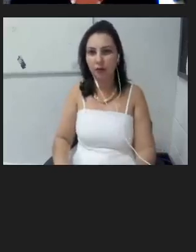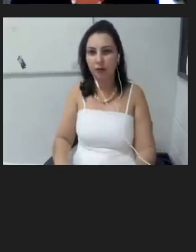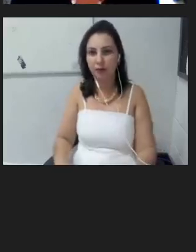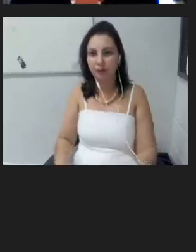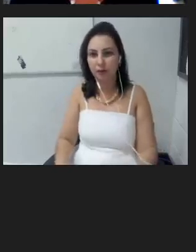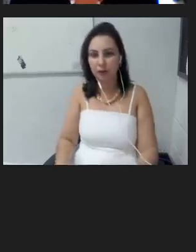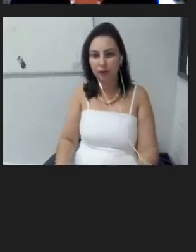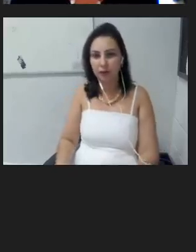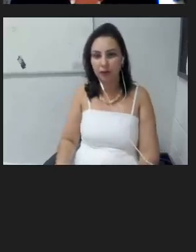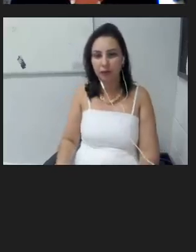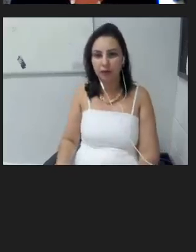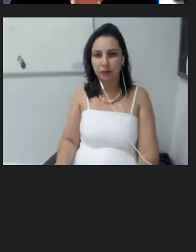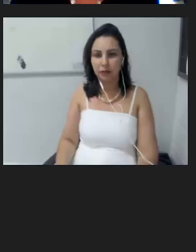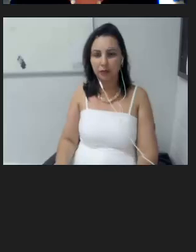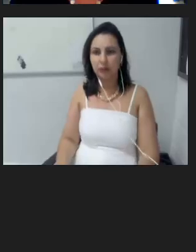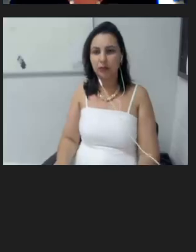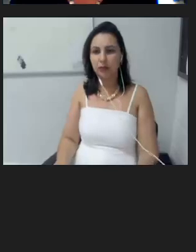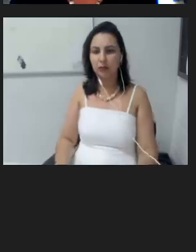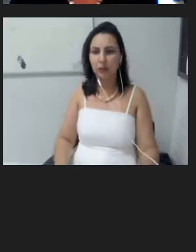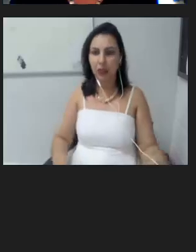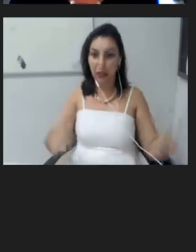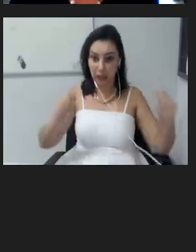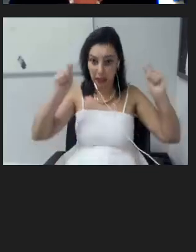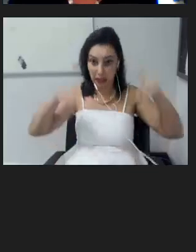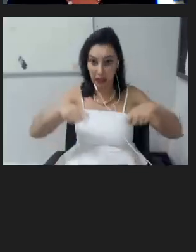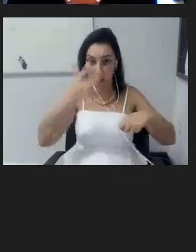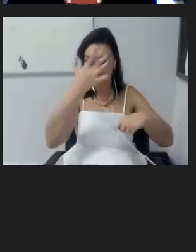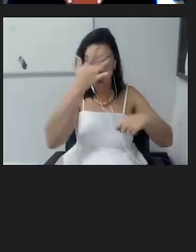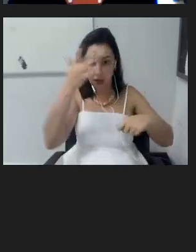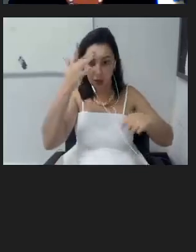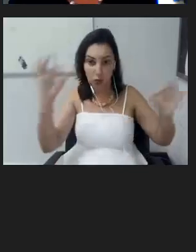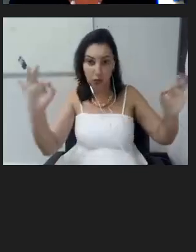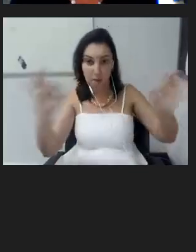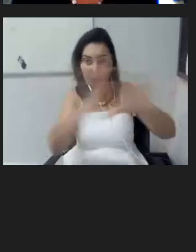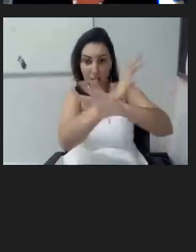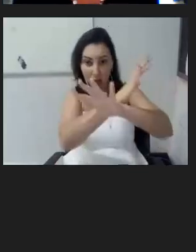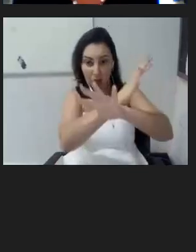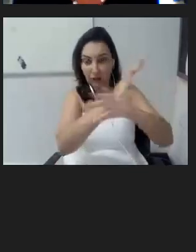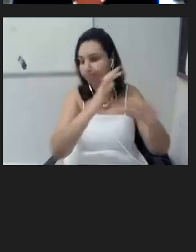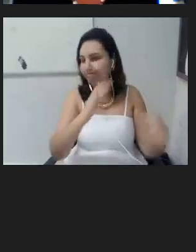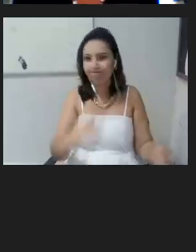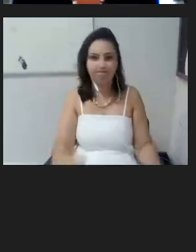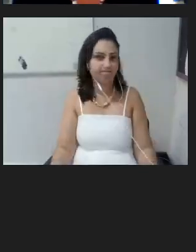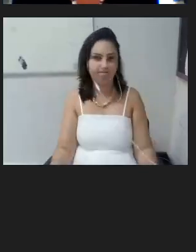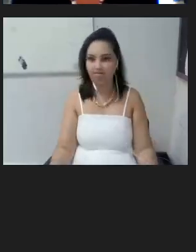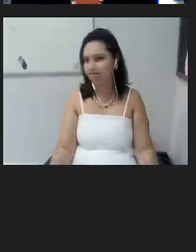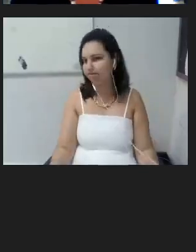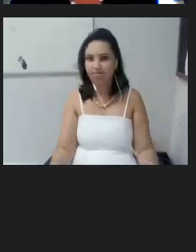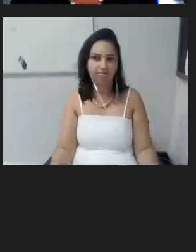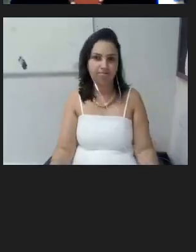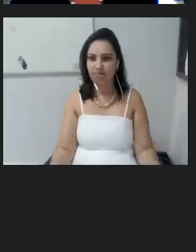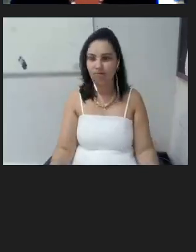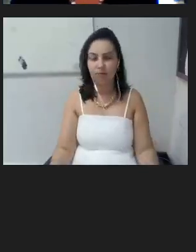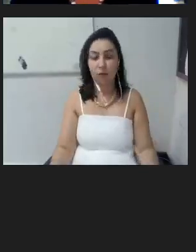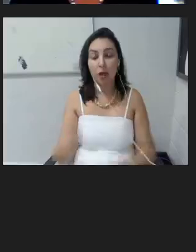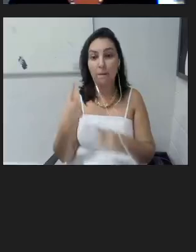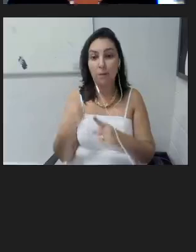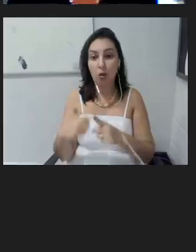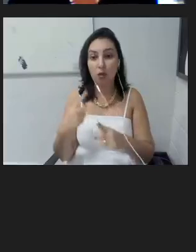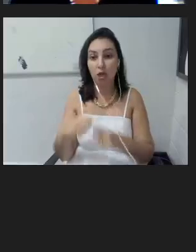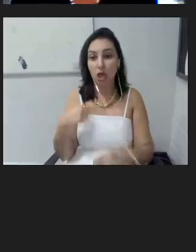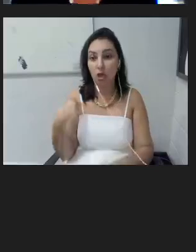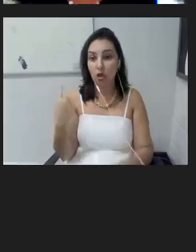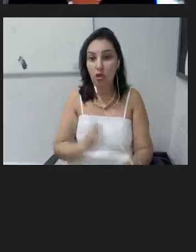É possível ter uma saúde mental plena? Não. Porque a gente não tem controle sobre